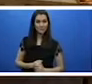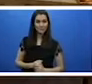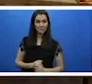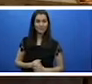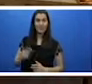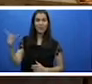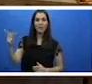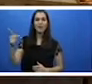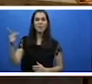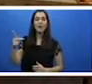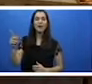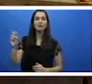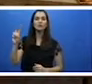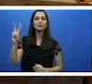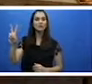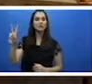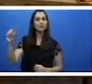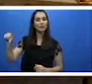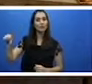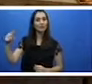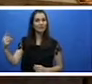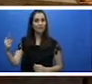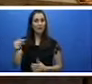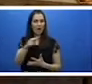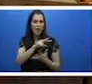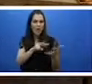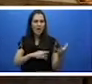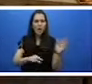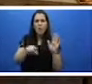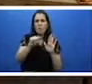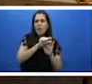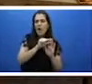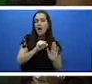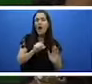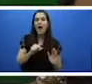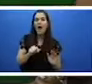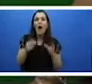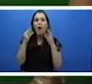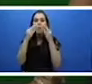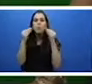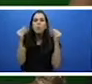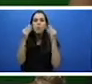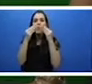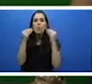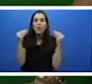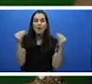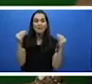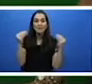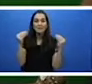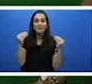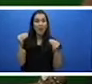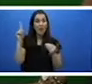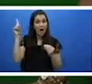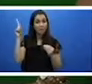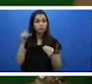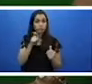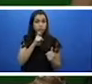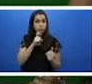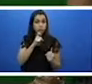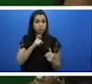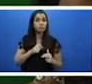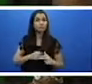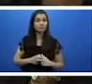Página 291. Leia este parágrafo sobre as raposas do Ártico e observe com atenção